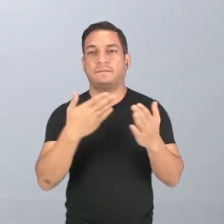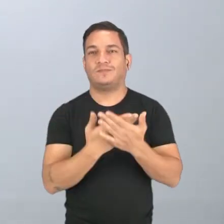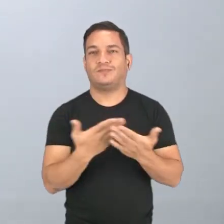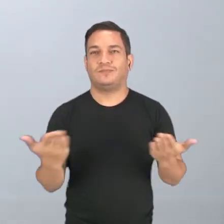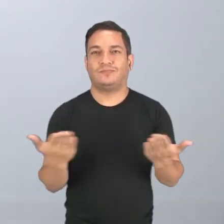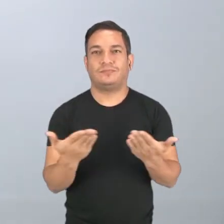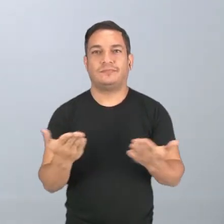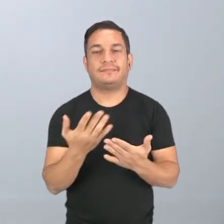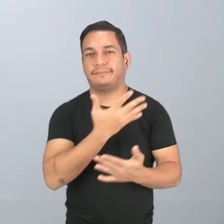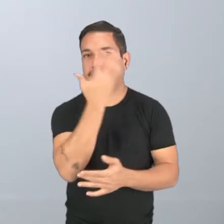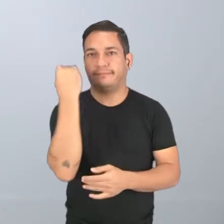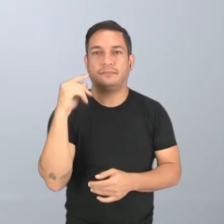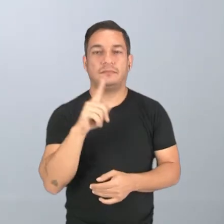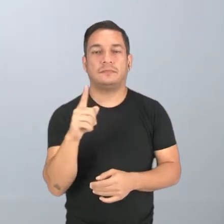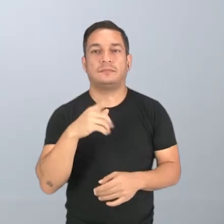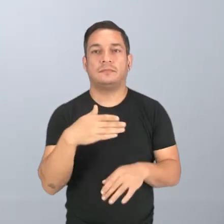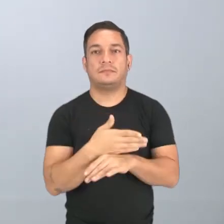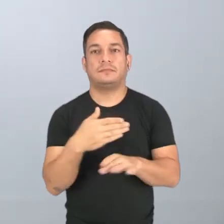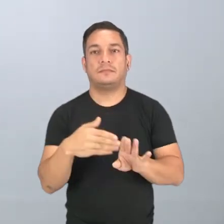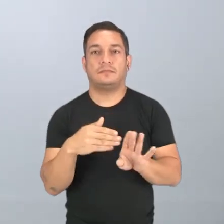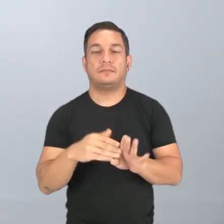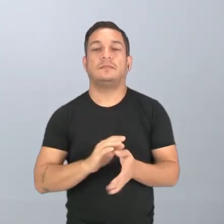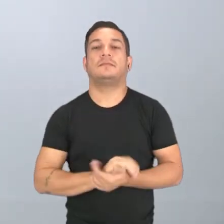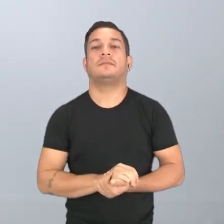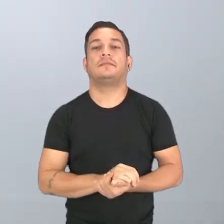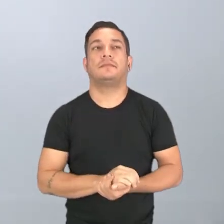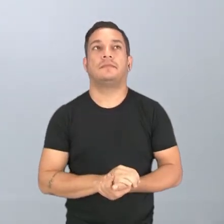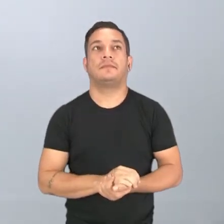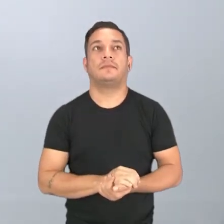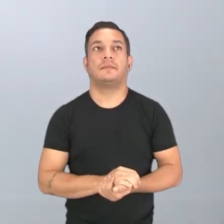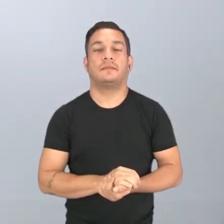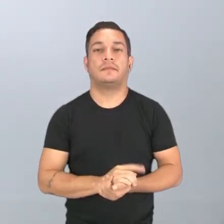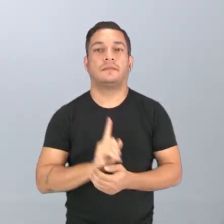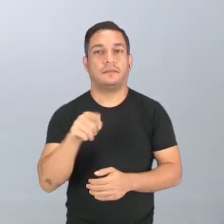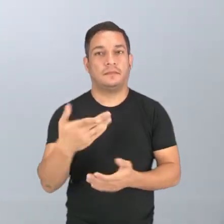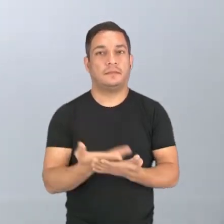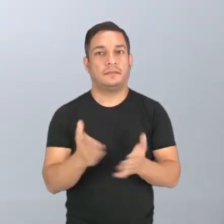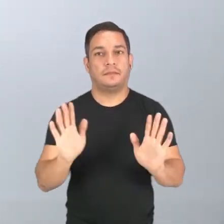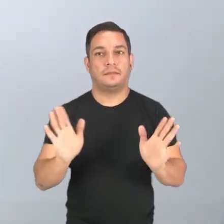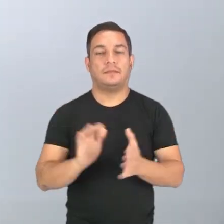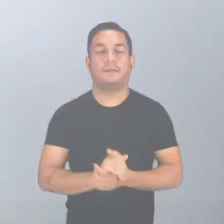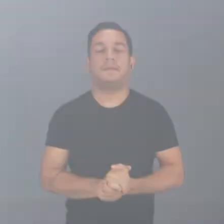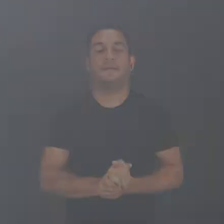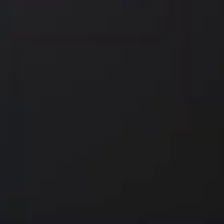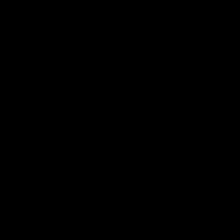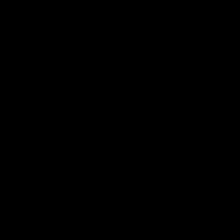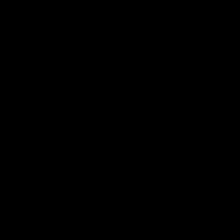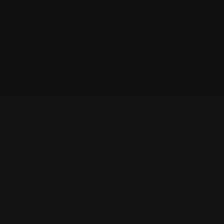hoje. Não esqueçam de acessar a nossa plataforma e até a próxima aula.